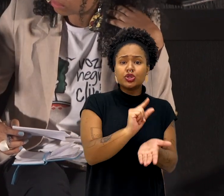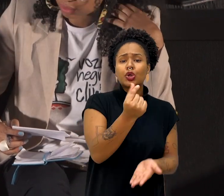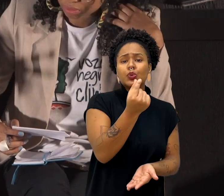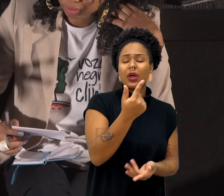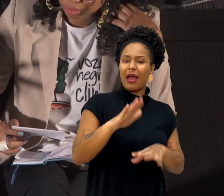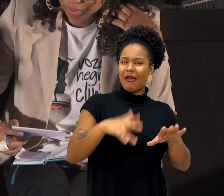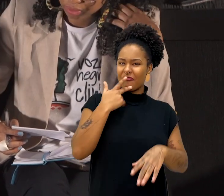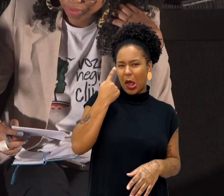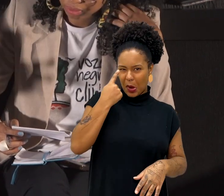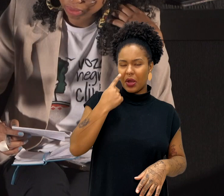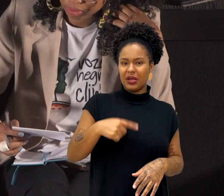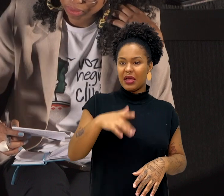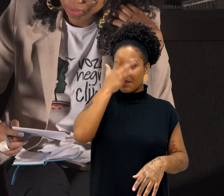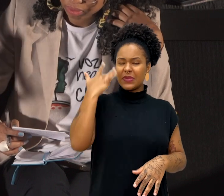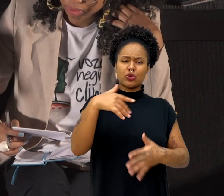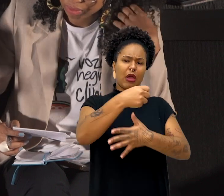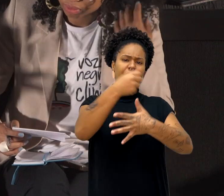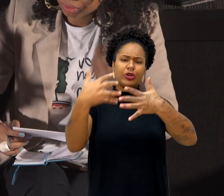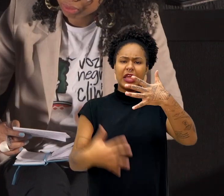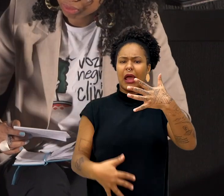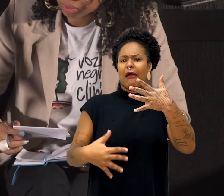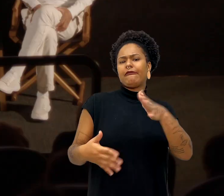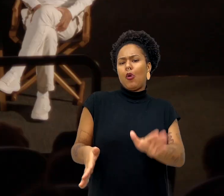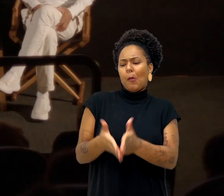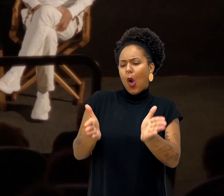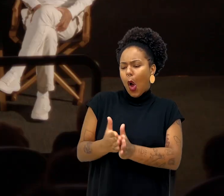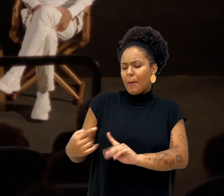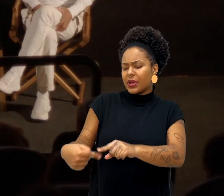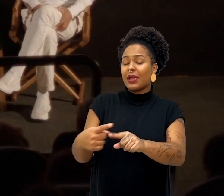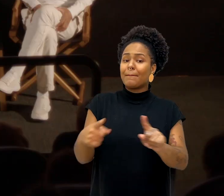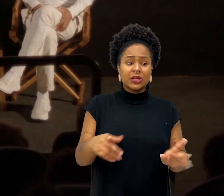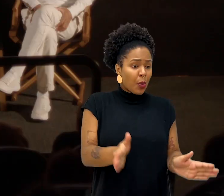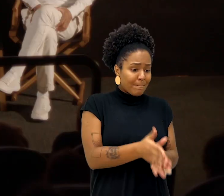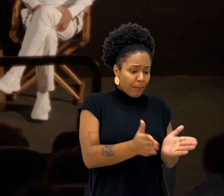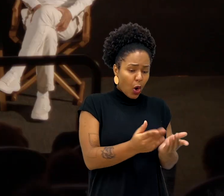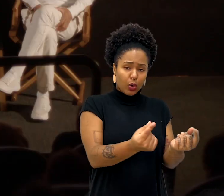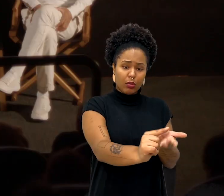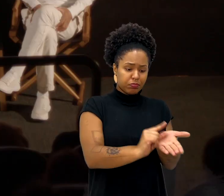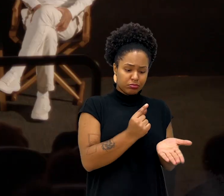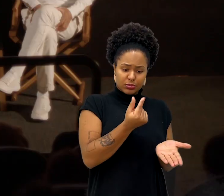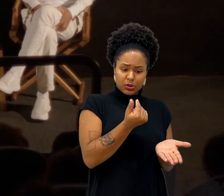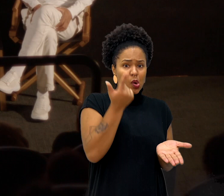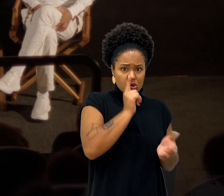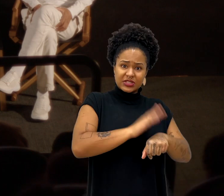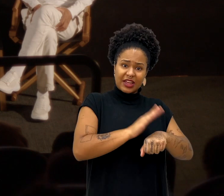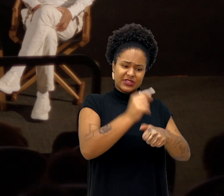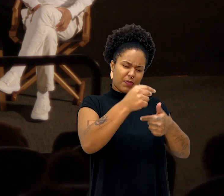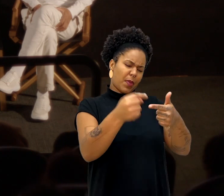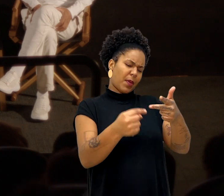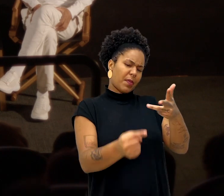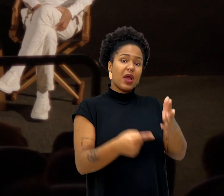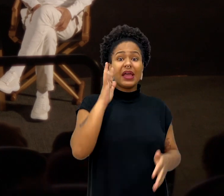O pessoal, a gente fala, às vezes, população mais vulnerável, empobrecida, mas com pouco a gente já faz tudo isso. Imagina se a gente tivesse